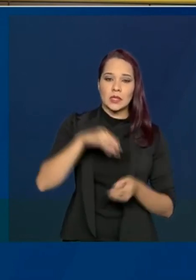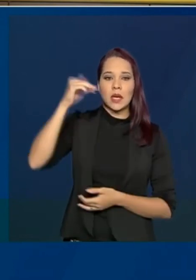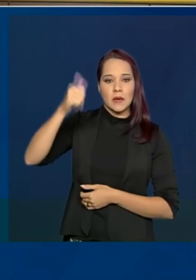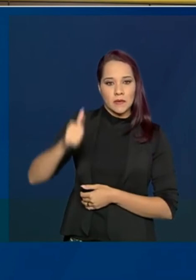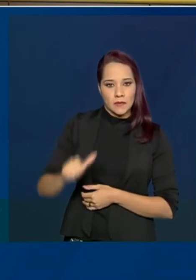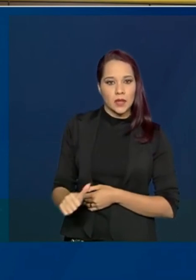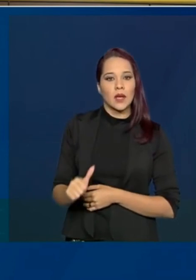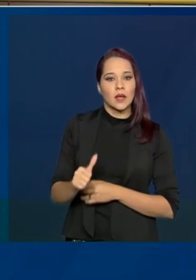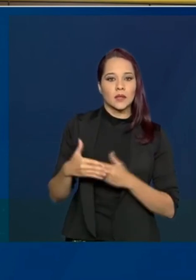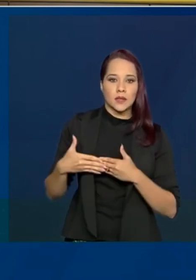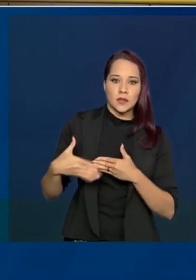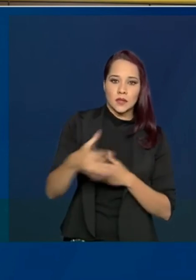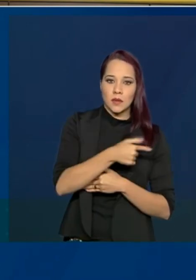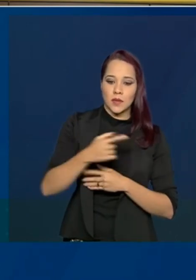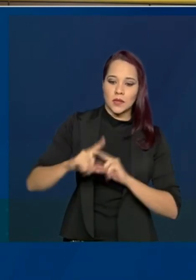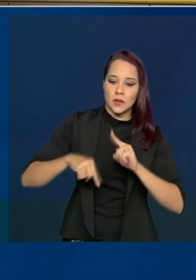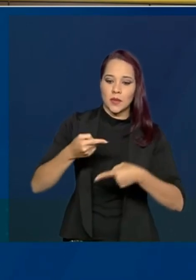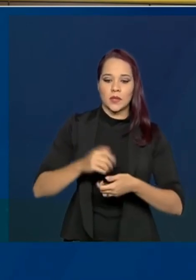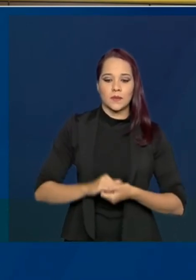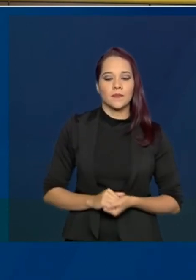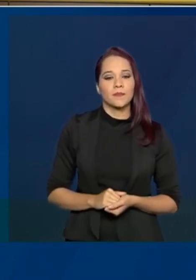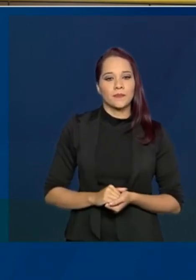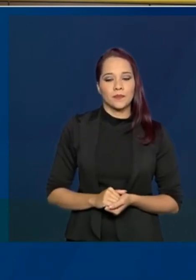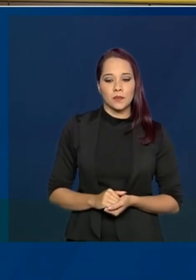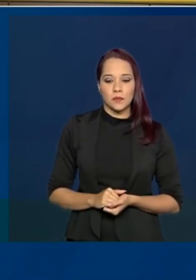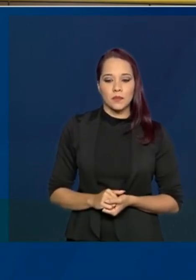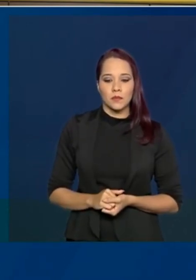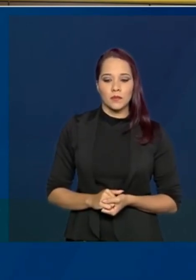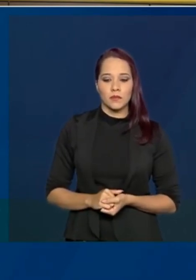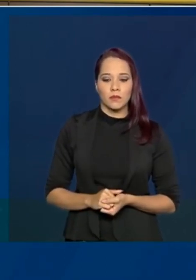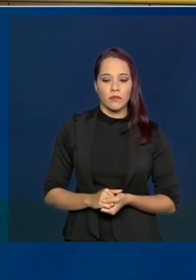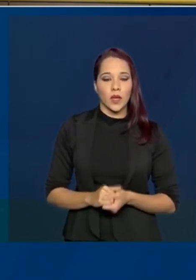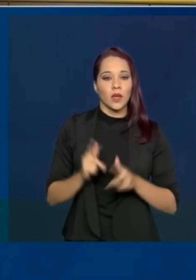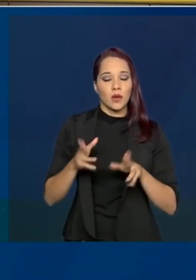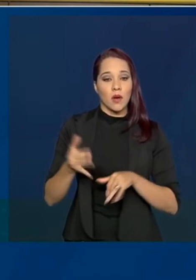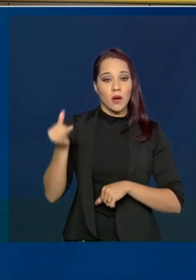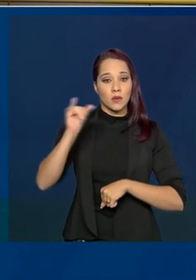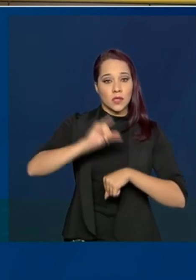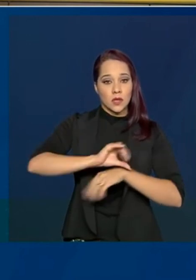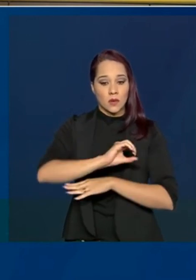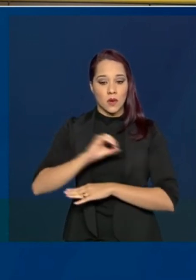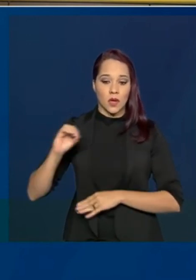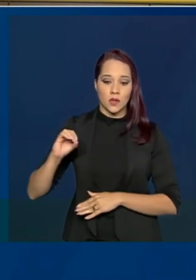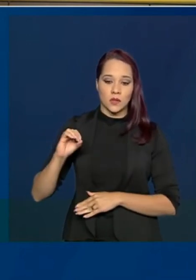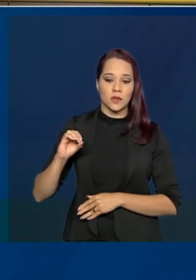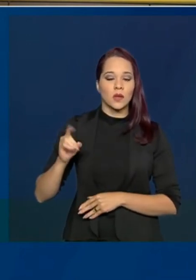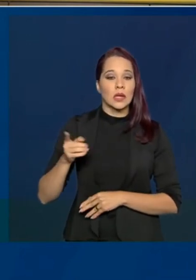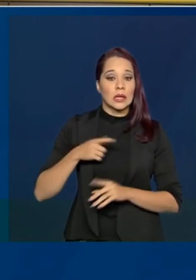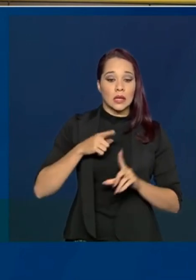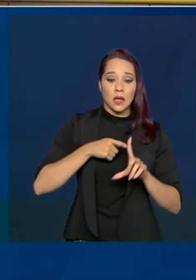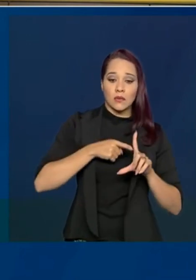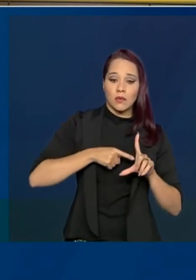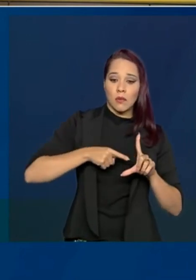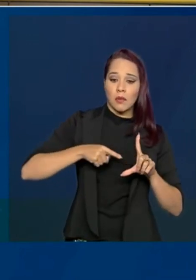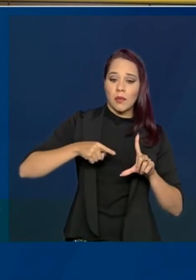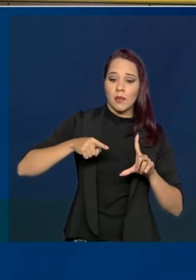avaliadas ao longo das semanas subsequentes. Próximo. Mesma coisa a região centro-oeste, que ela teve um pico,